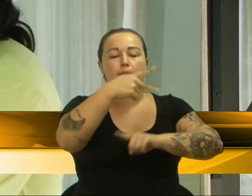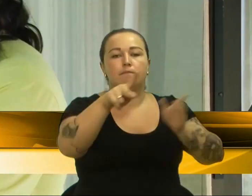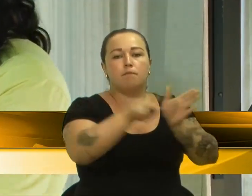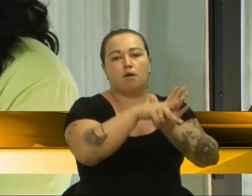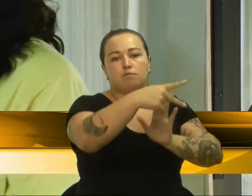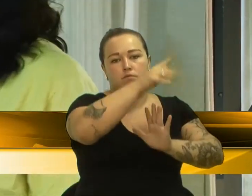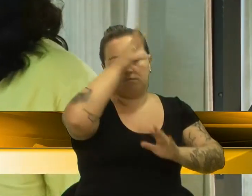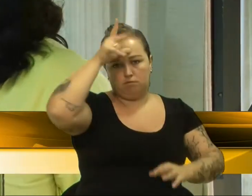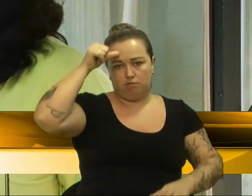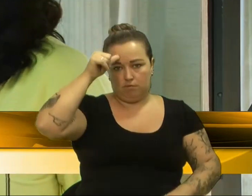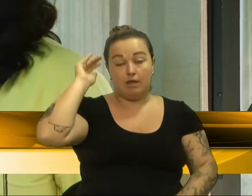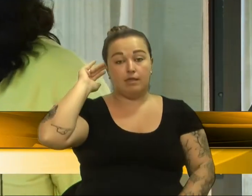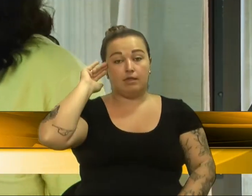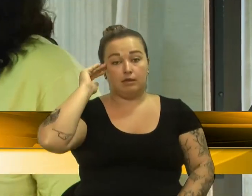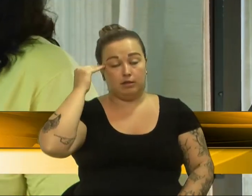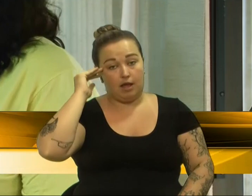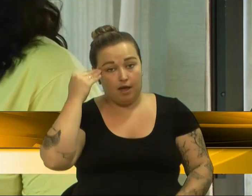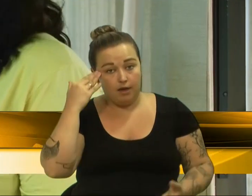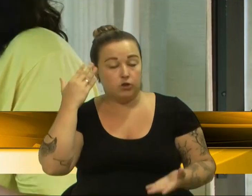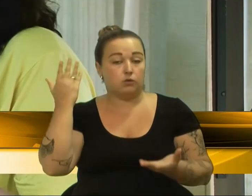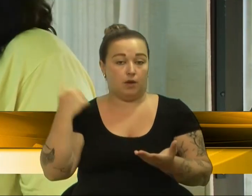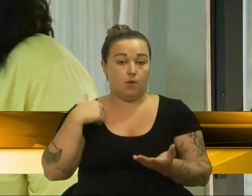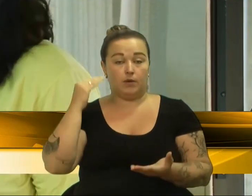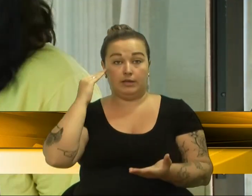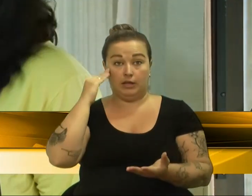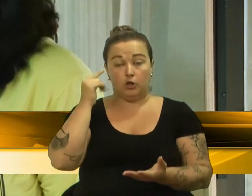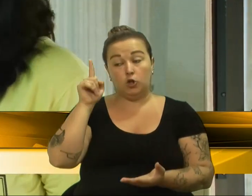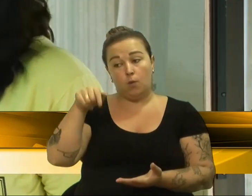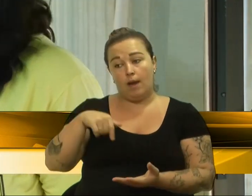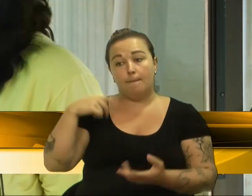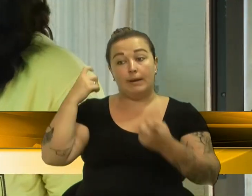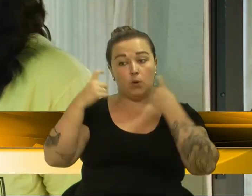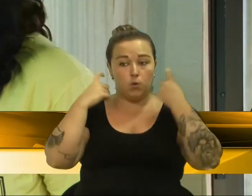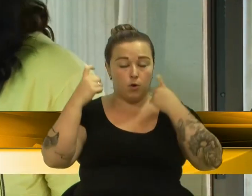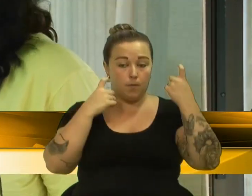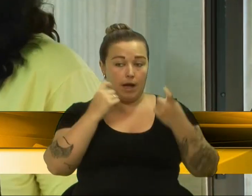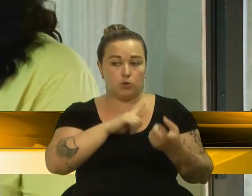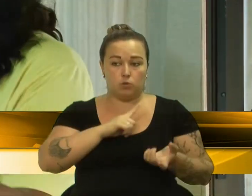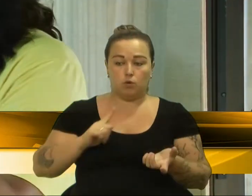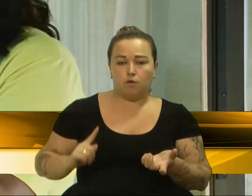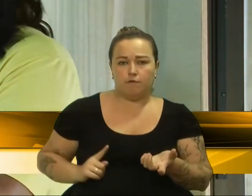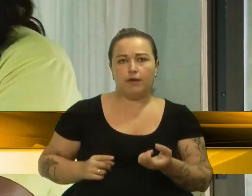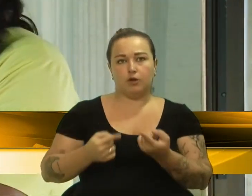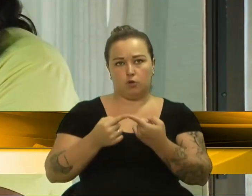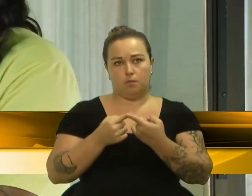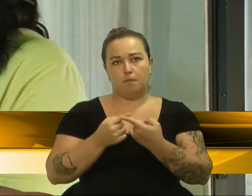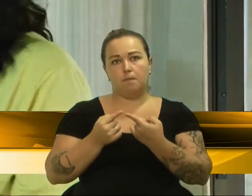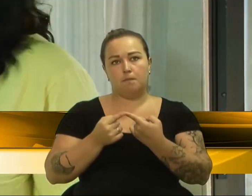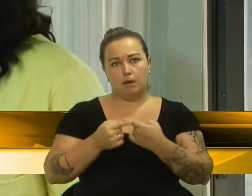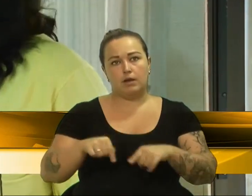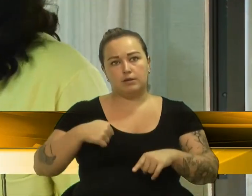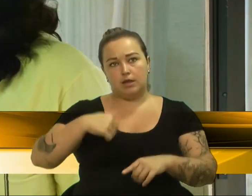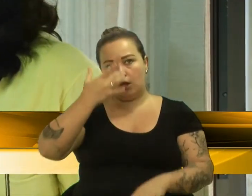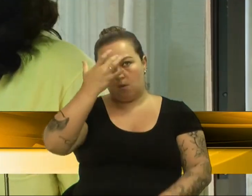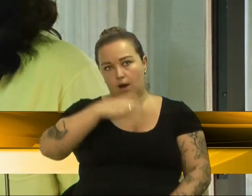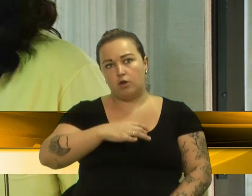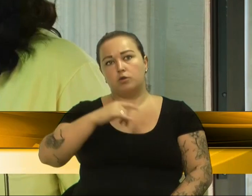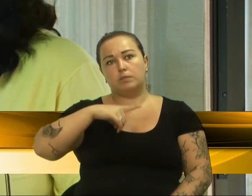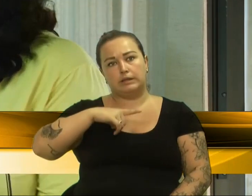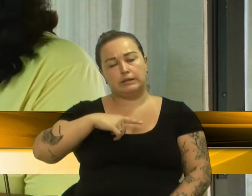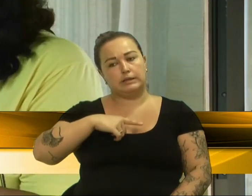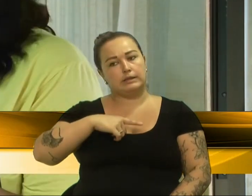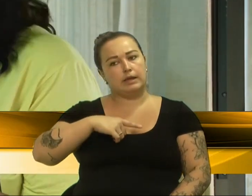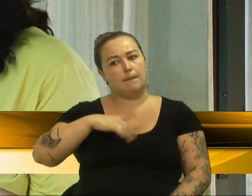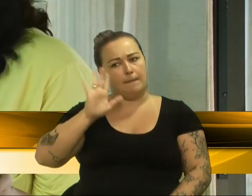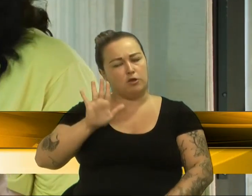é do mesmo partido do prefeito, de repente o senhor está preocupado com o governo, mas acho que o senhor tem que ir mais devagar com a Andor.